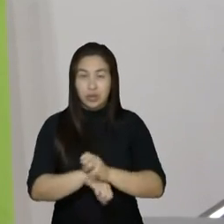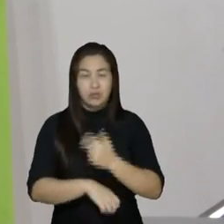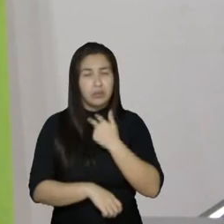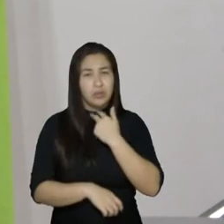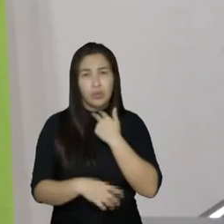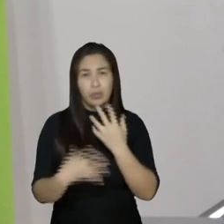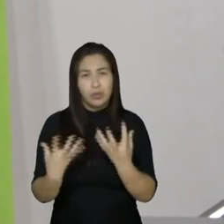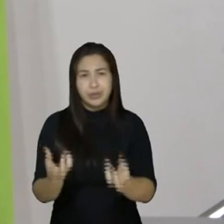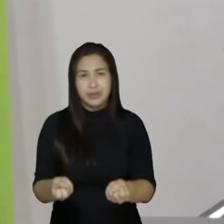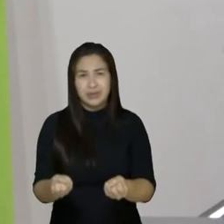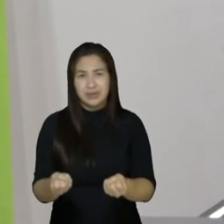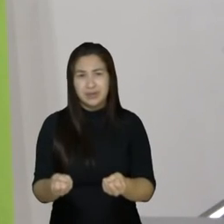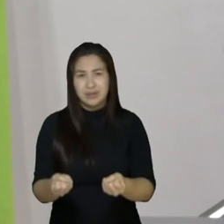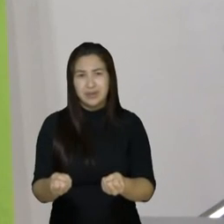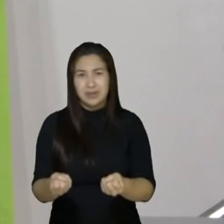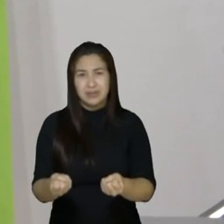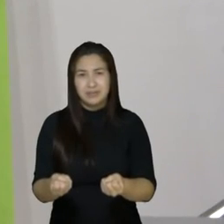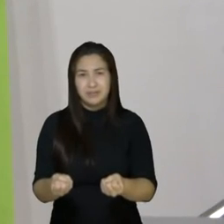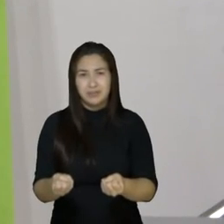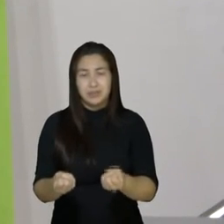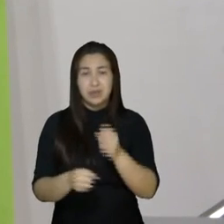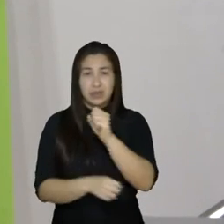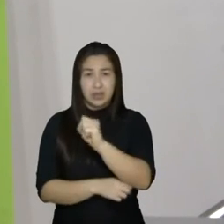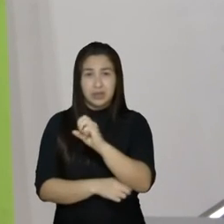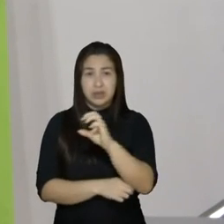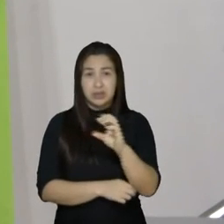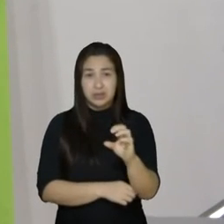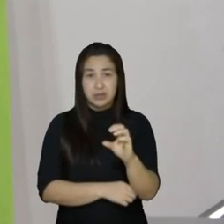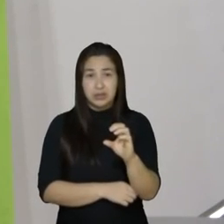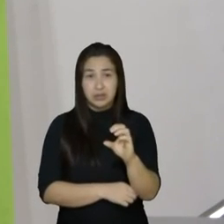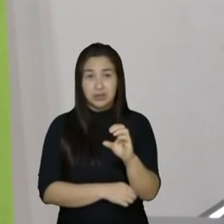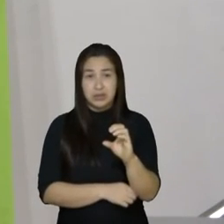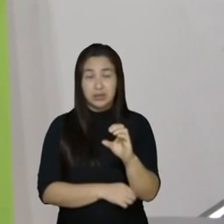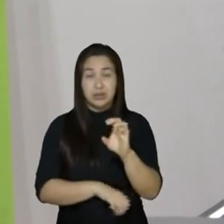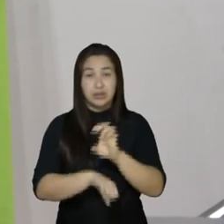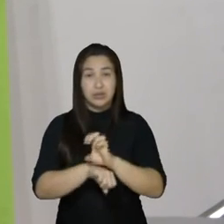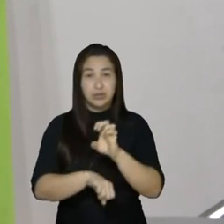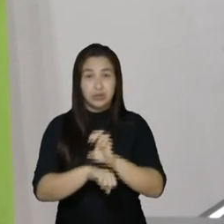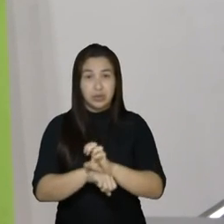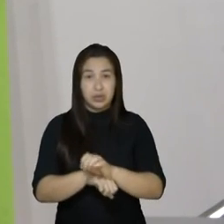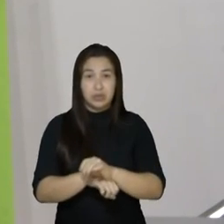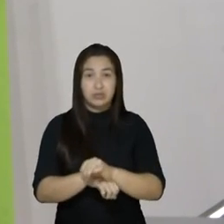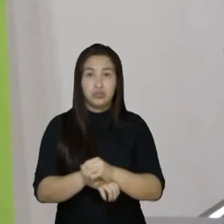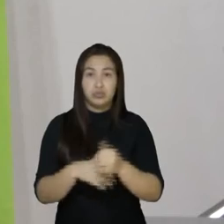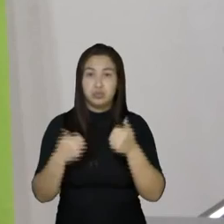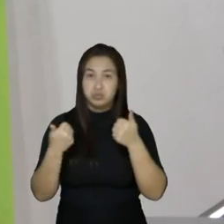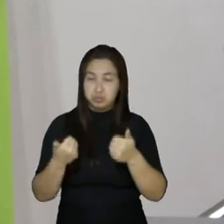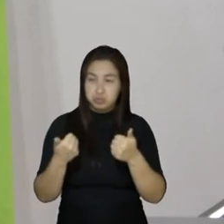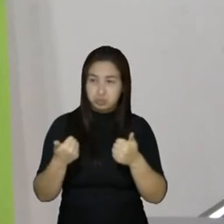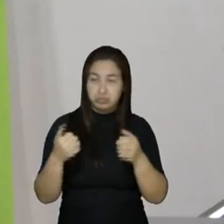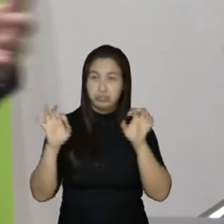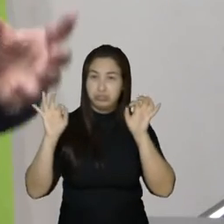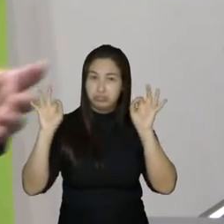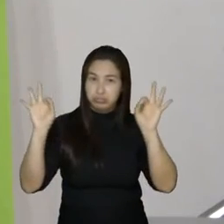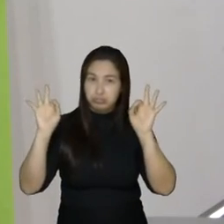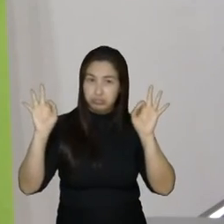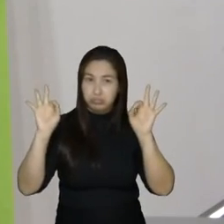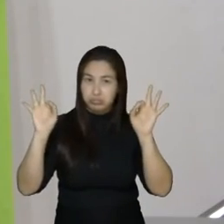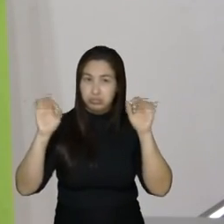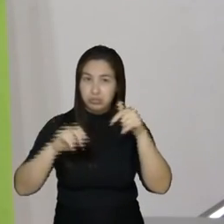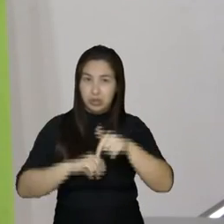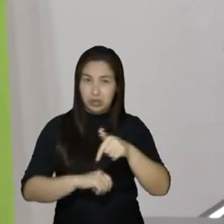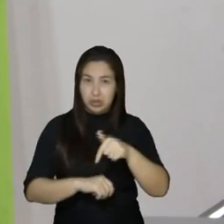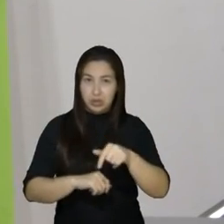admissível que Santa Catarina, um Estado exemplo para o país, em todas as